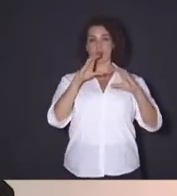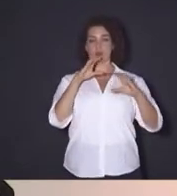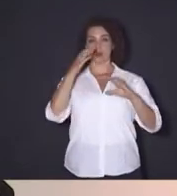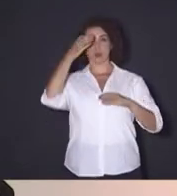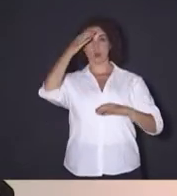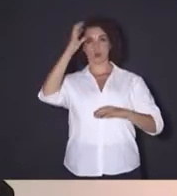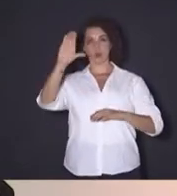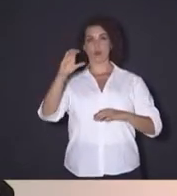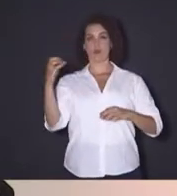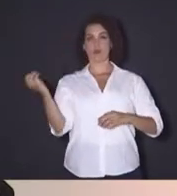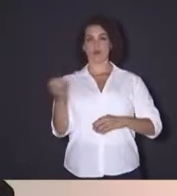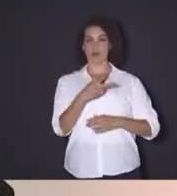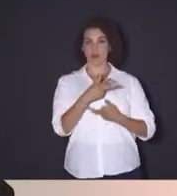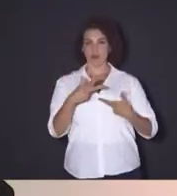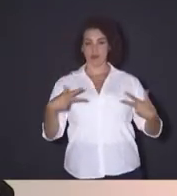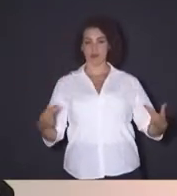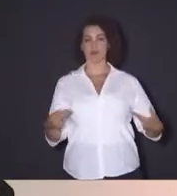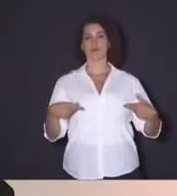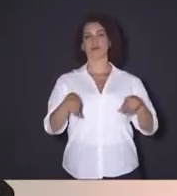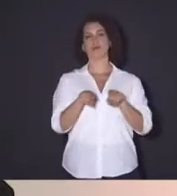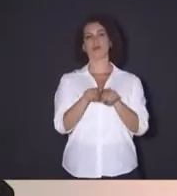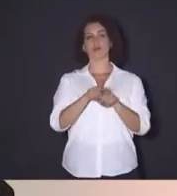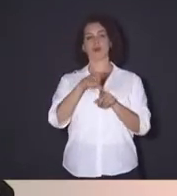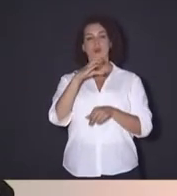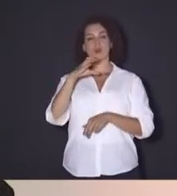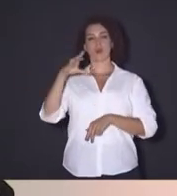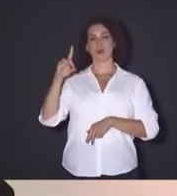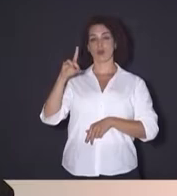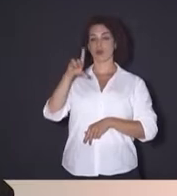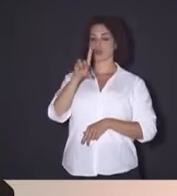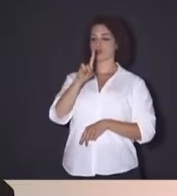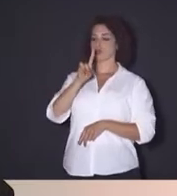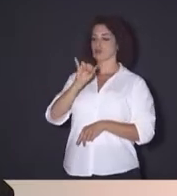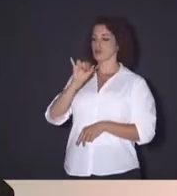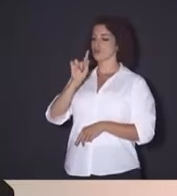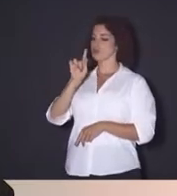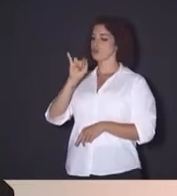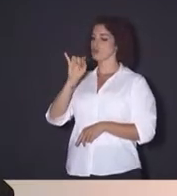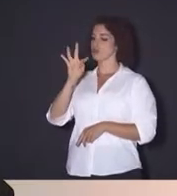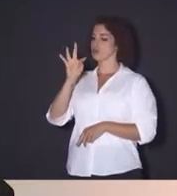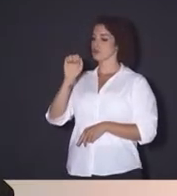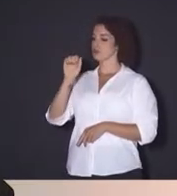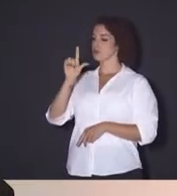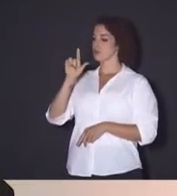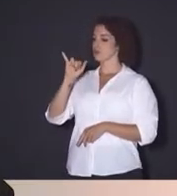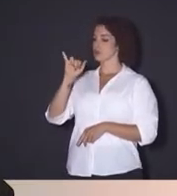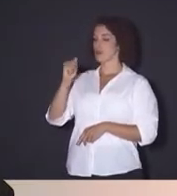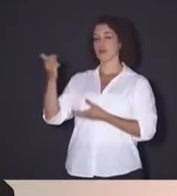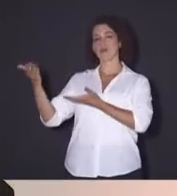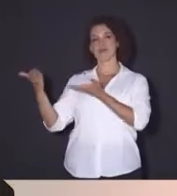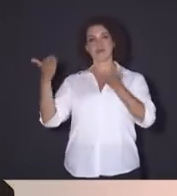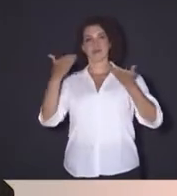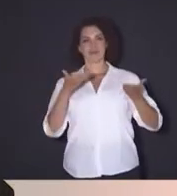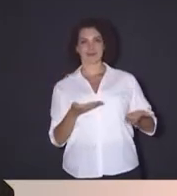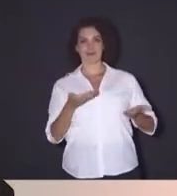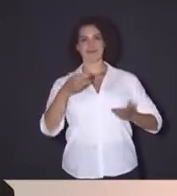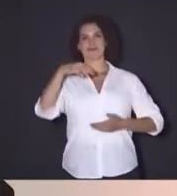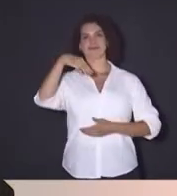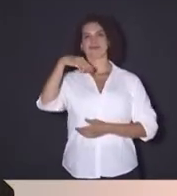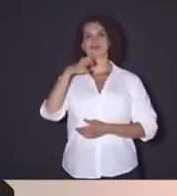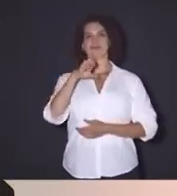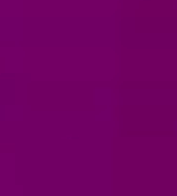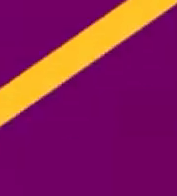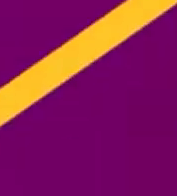e coordenador do Digitália. Que venha ao palco, Messias Bandeira.